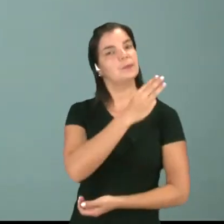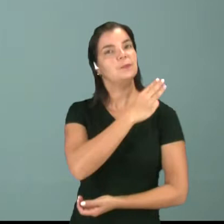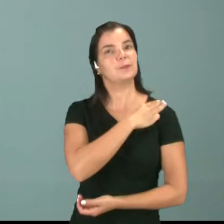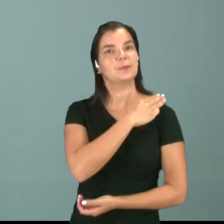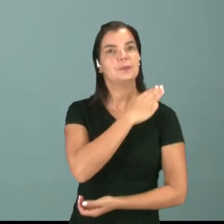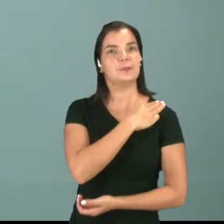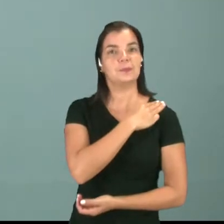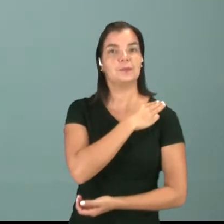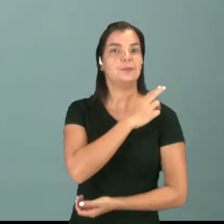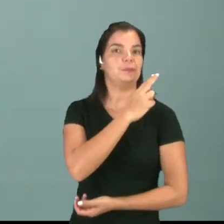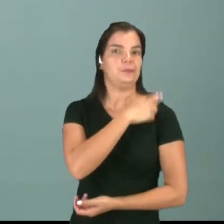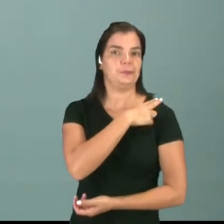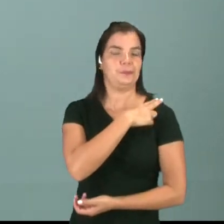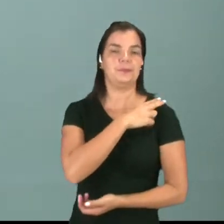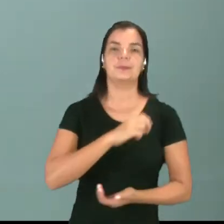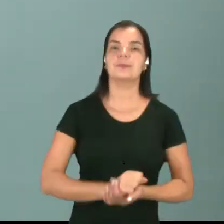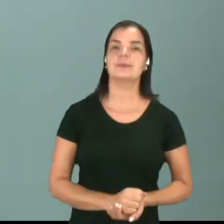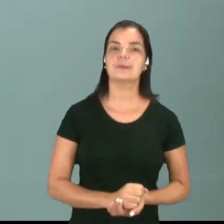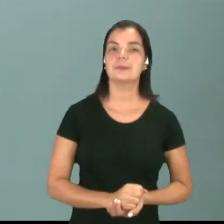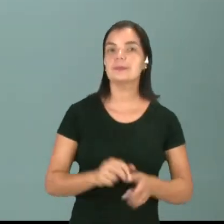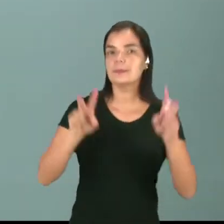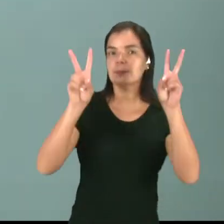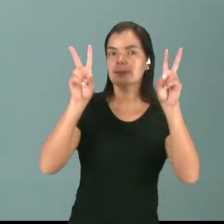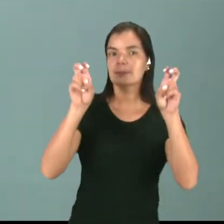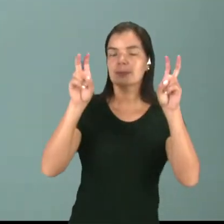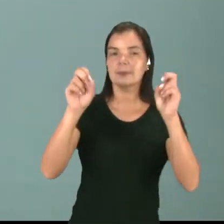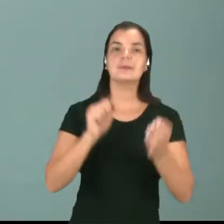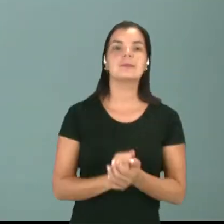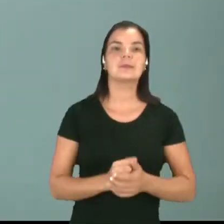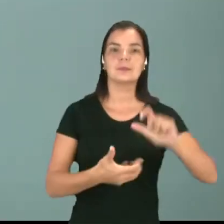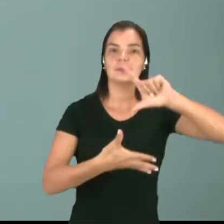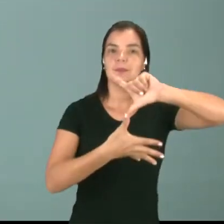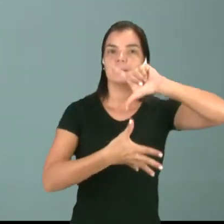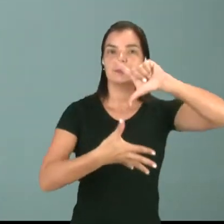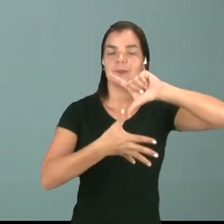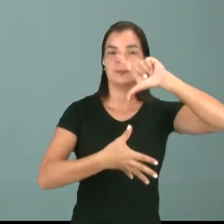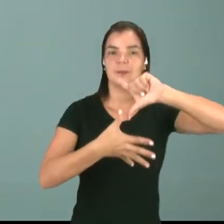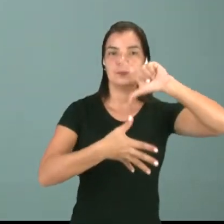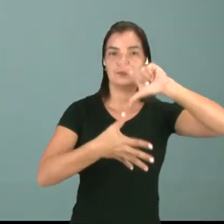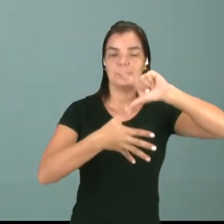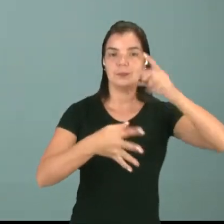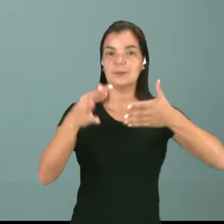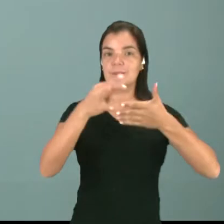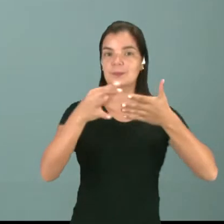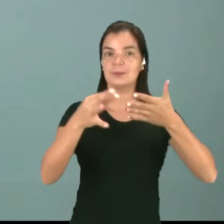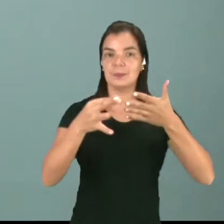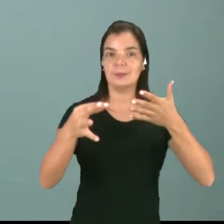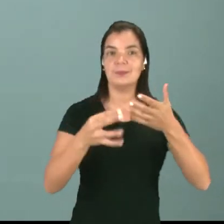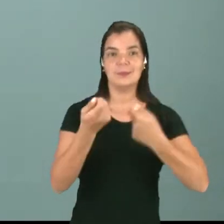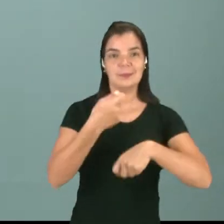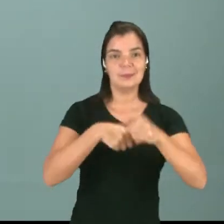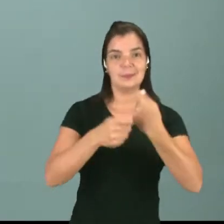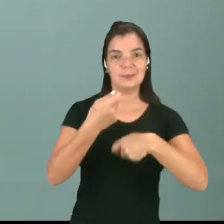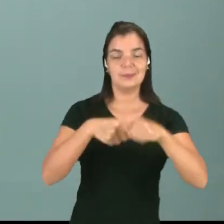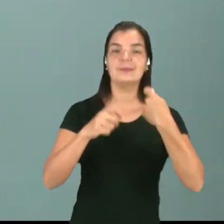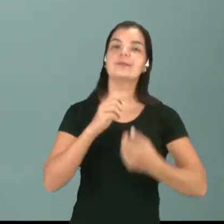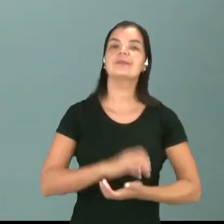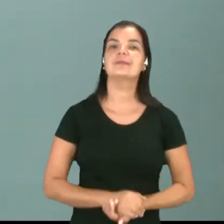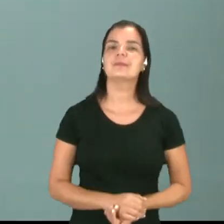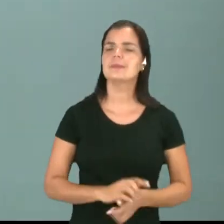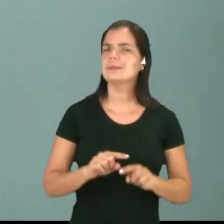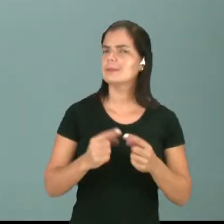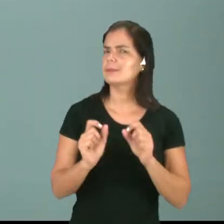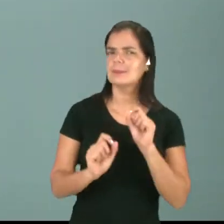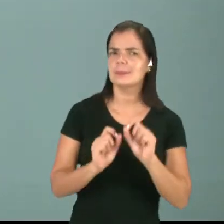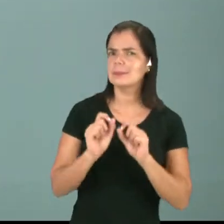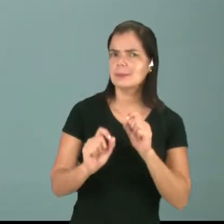médio, segunda série. E o nosso assunto é América Latina e as perspectivas econômicas. Mas